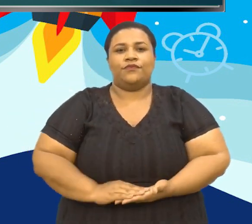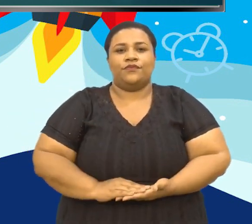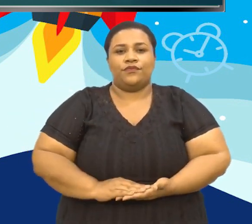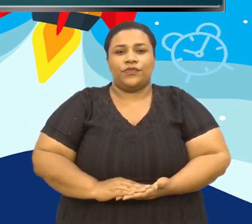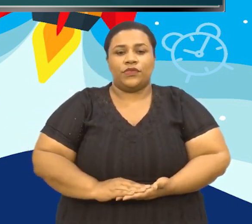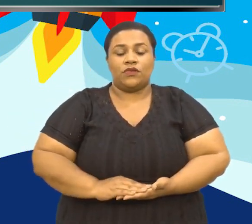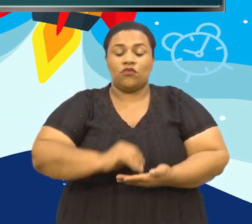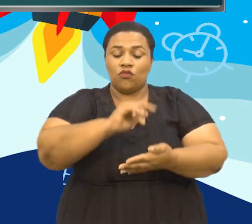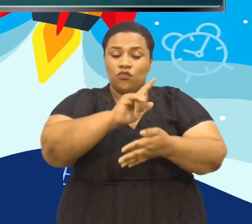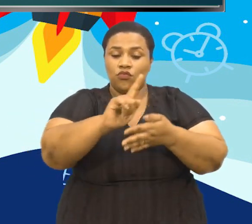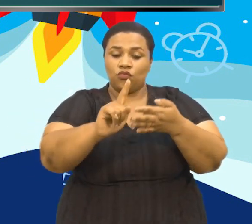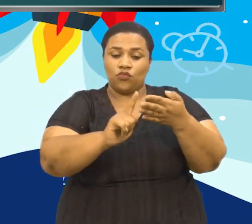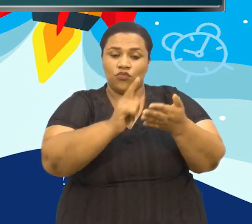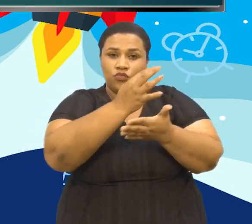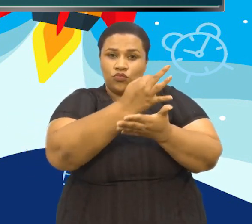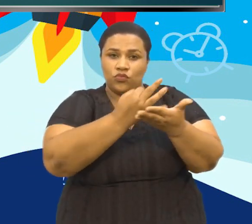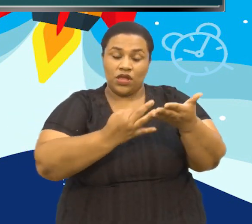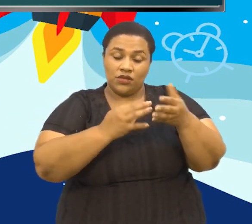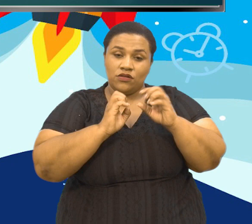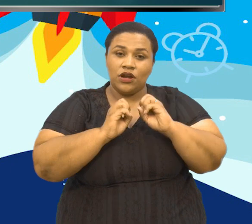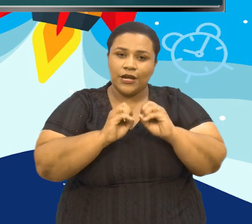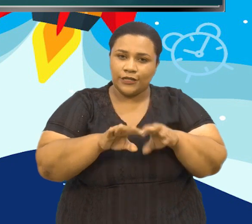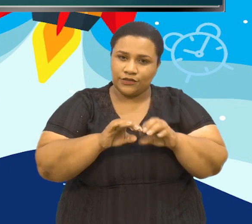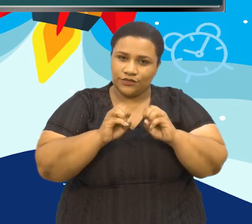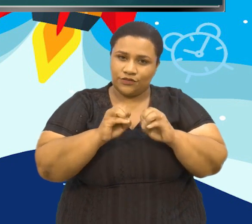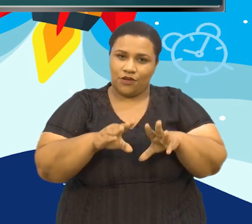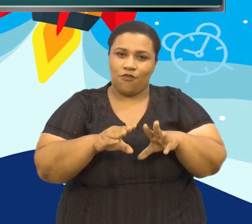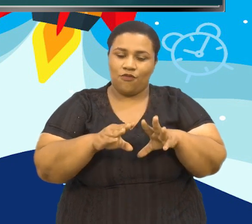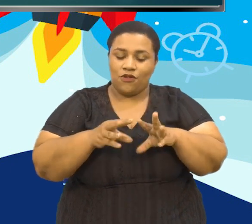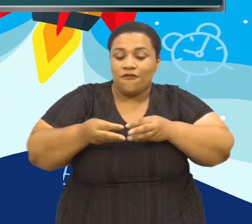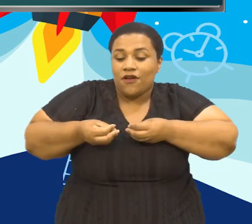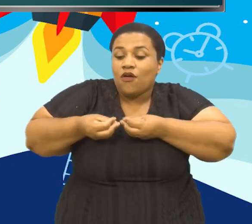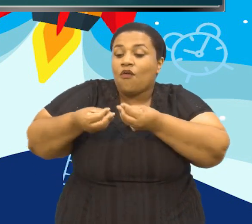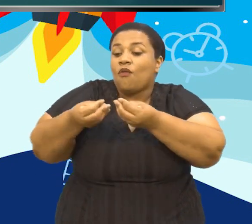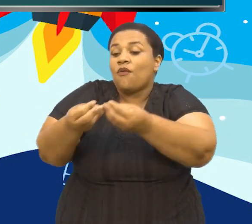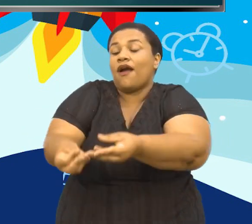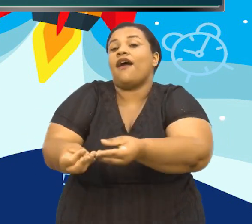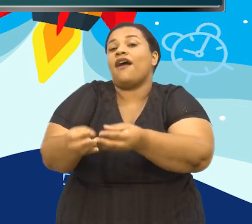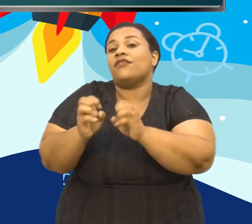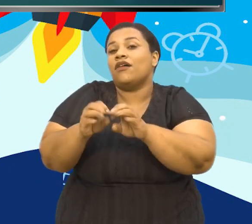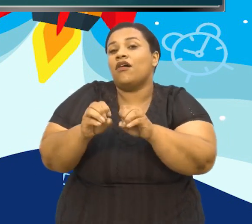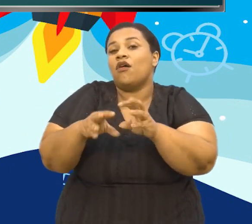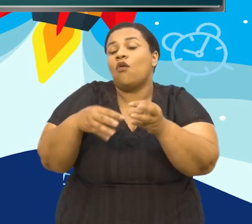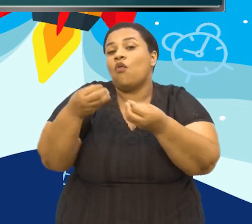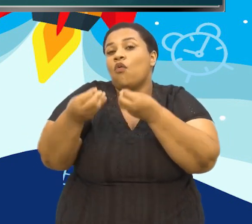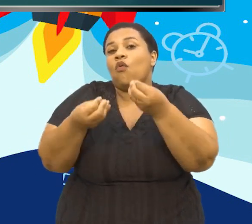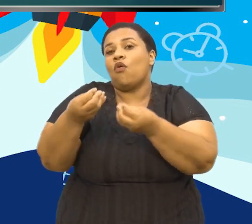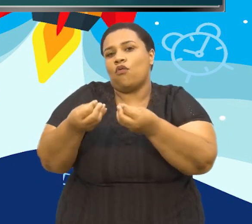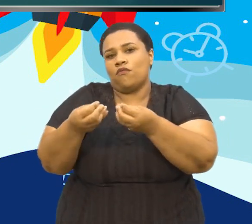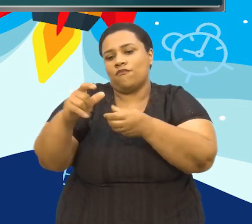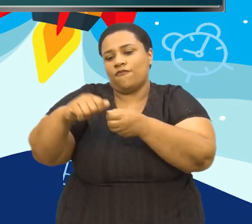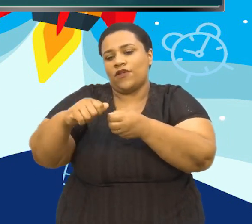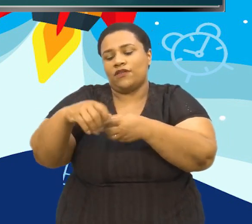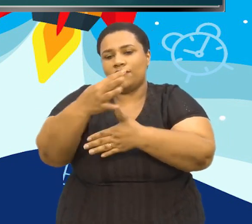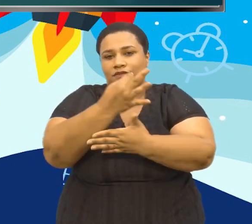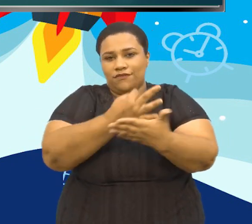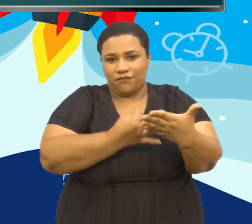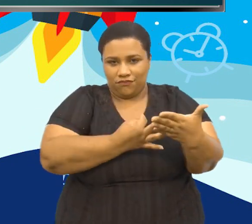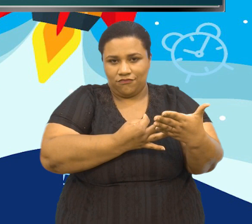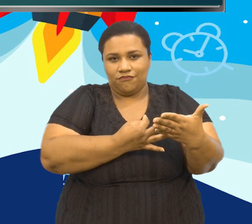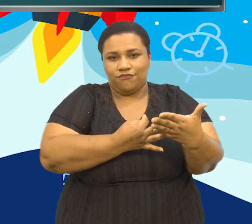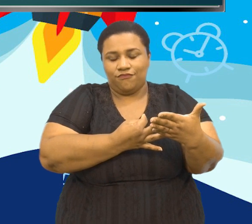textos, os tipos de texto instrucional em que vai dar instrução para a gente, como uma única forma de produzir este texto.